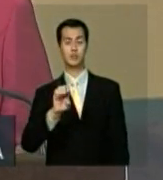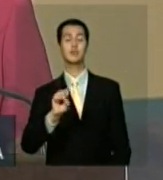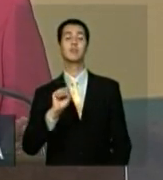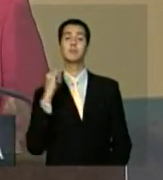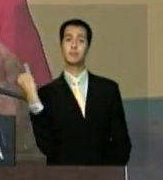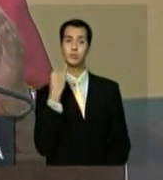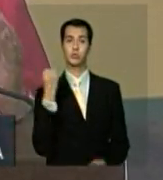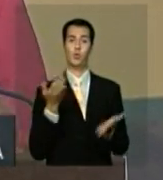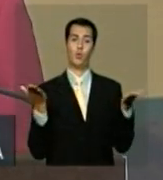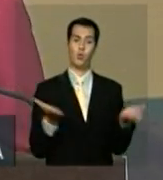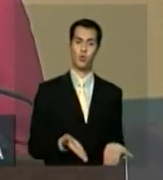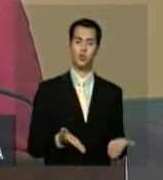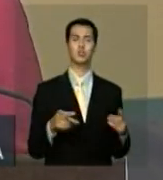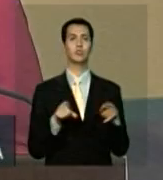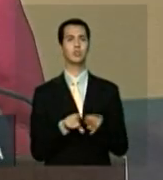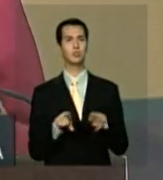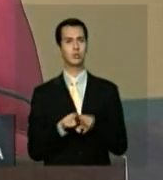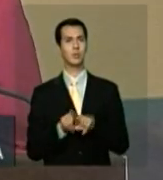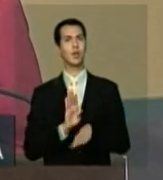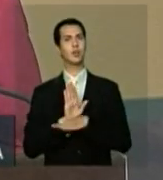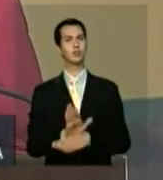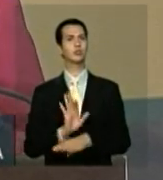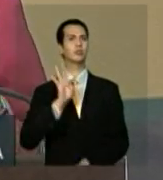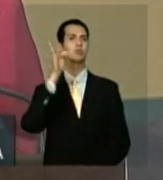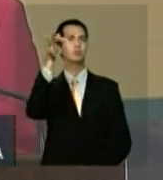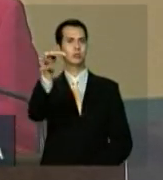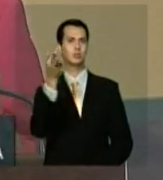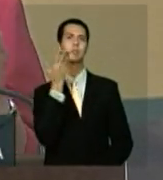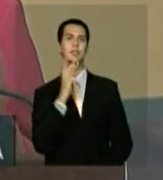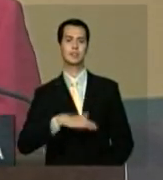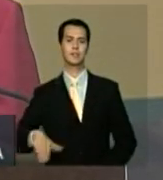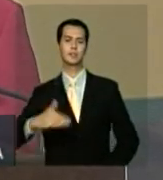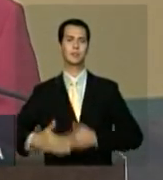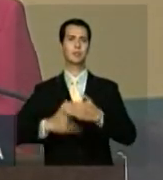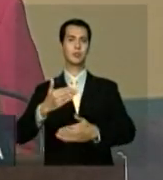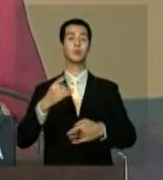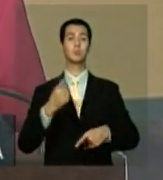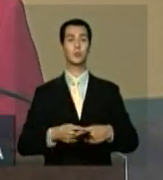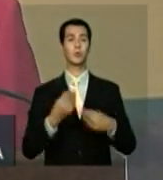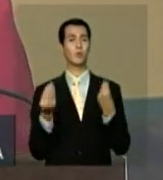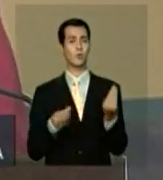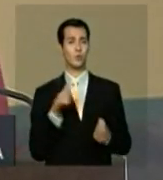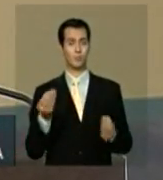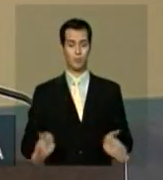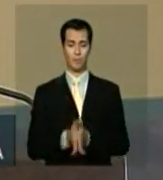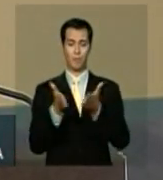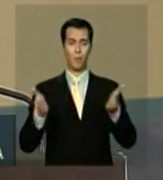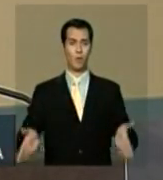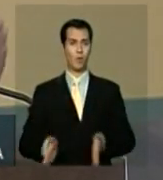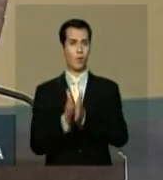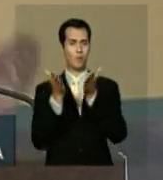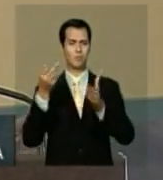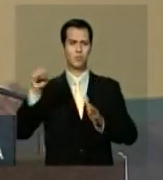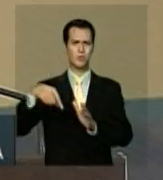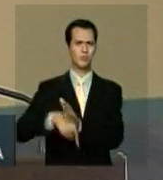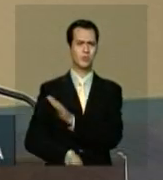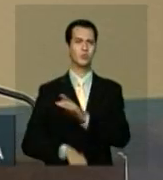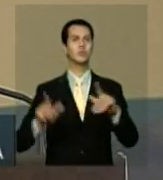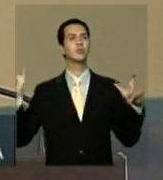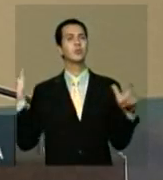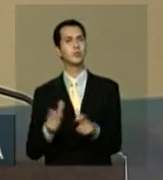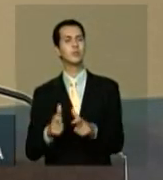formas da gente eliminar a extrema pobreza passa por garantir